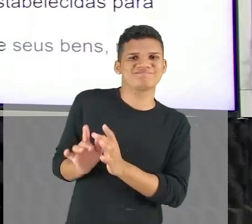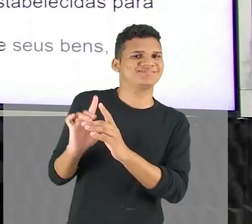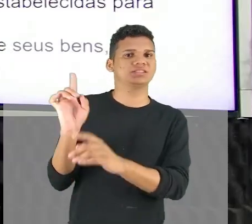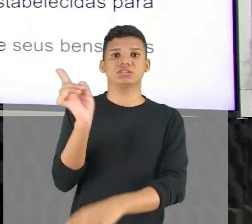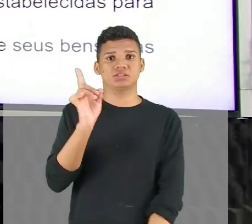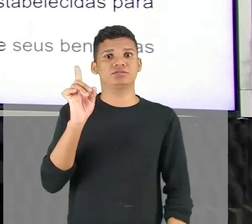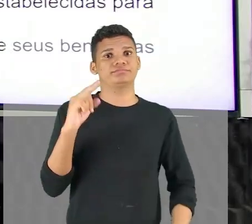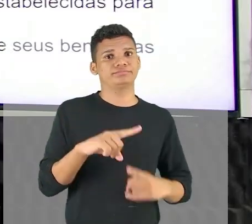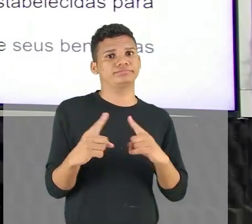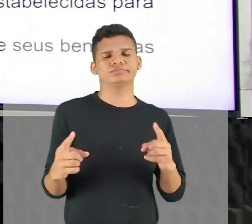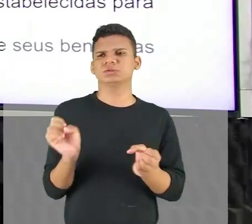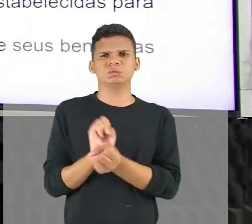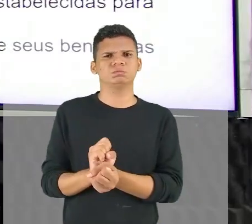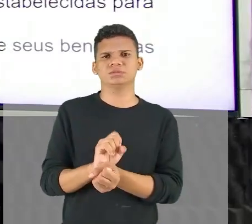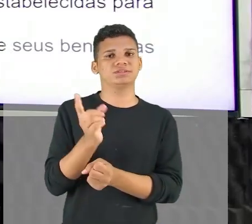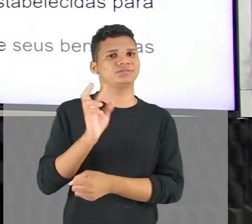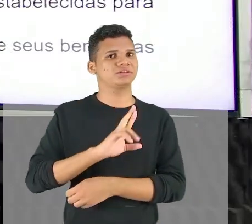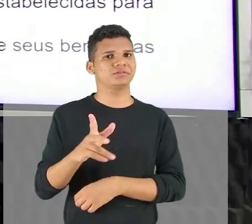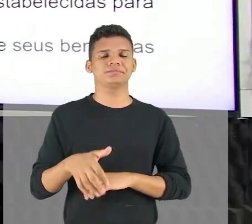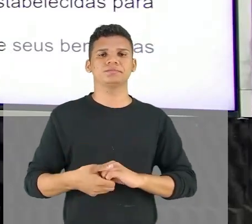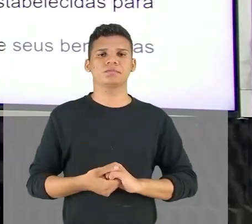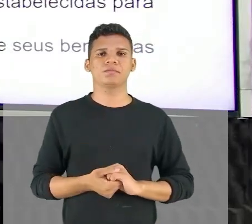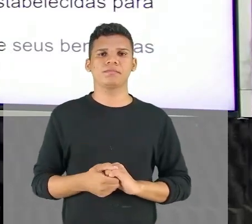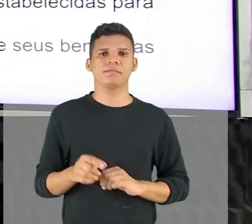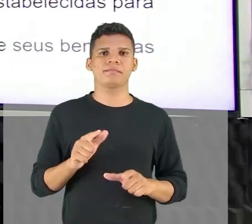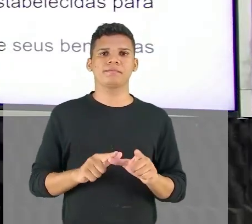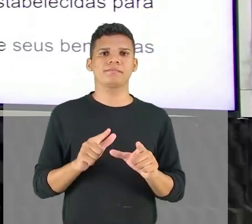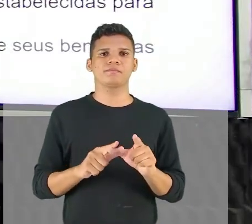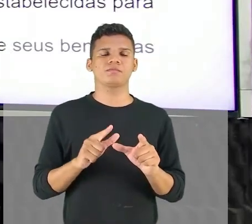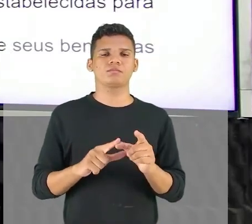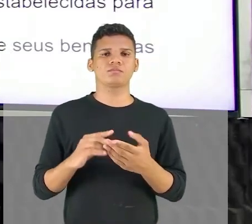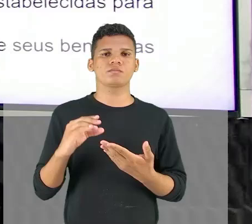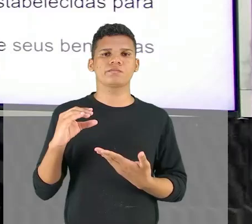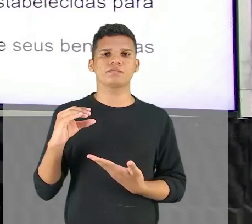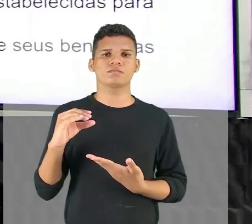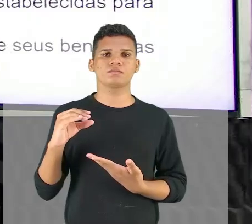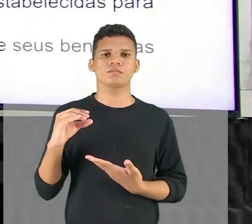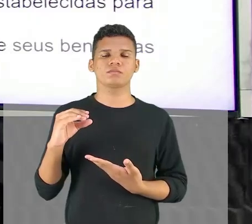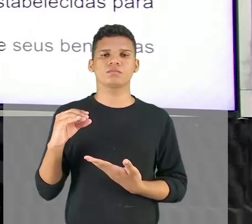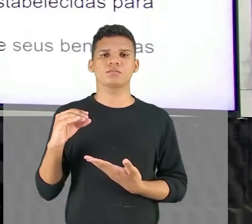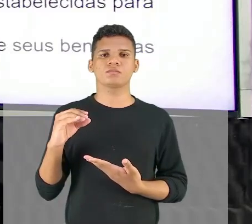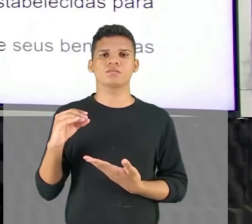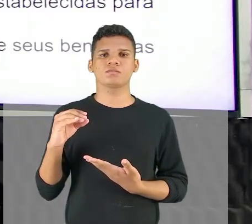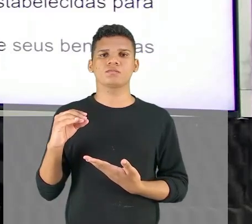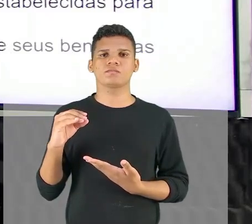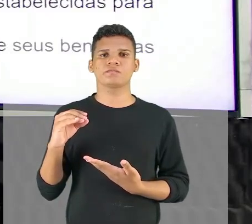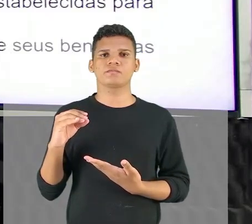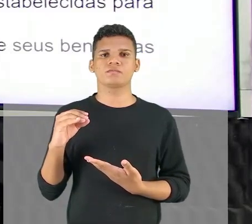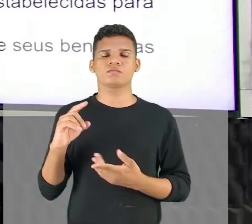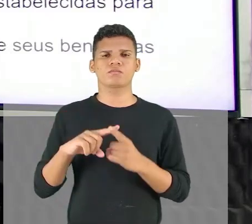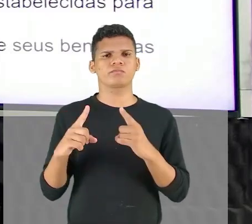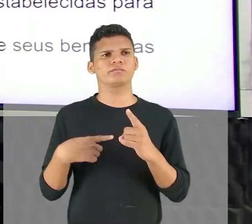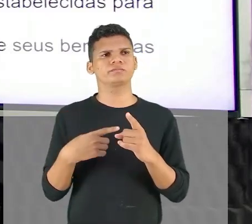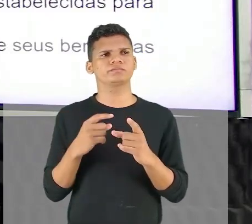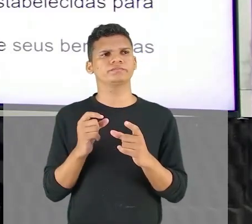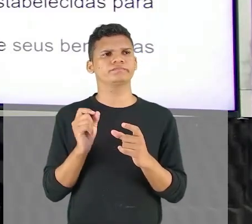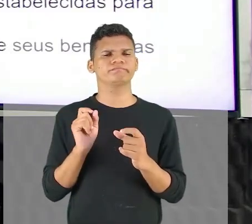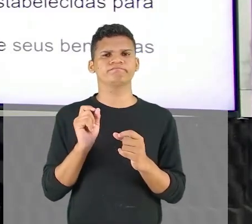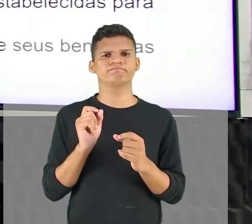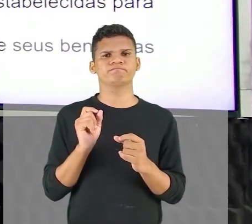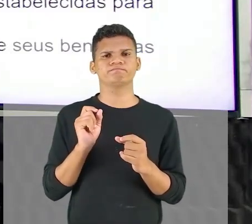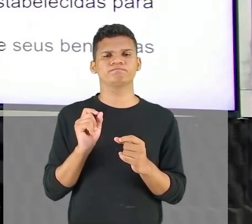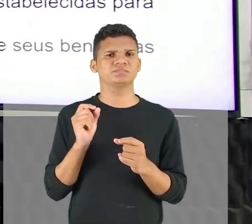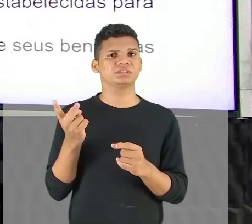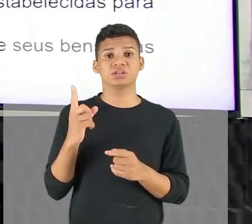a gente descarta a letra B também. Letra C, abdicar de sua propriedade, submeter-se ao poder do mais forte, não é disso